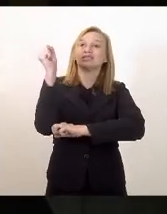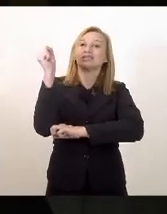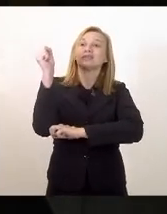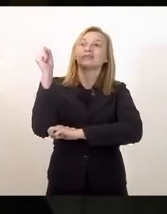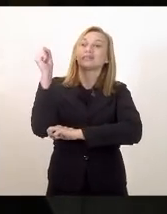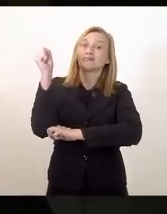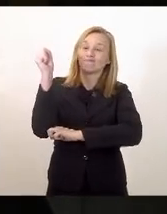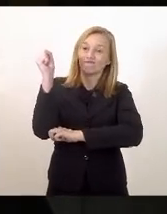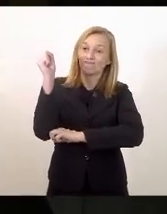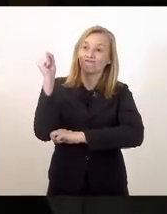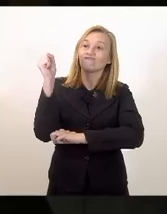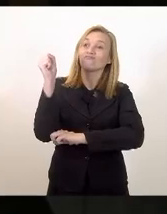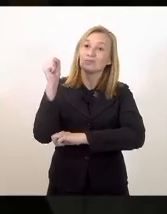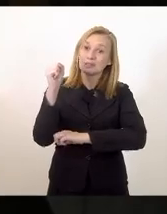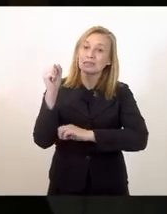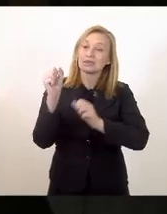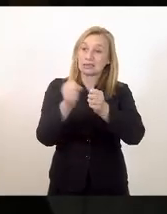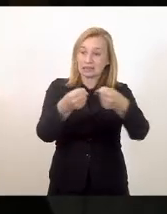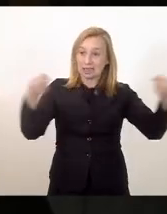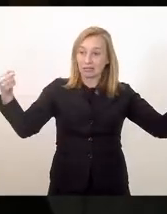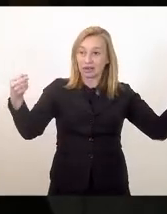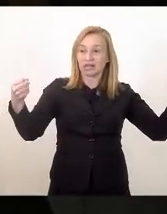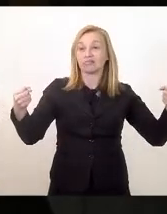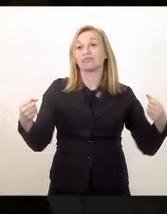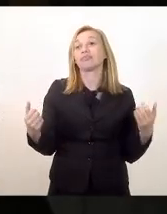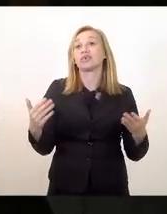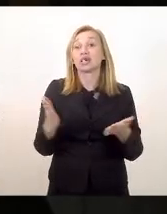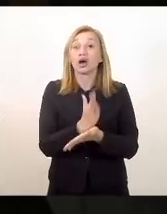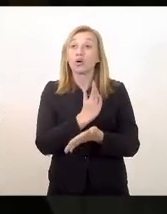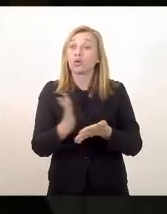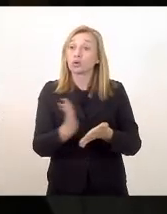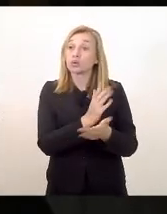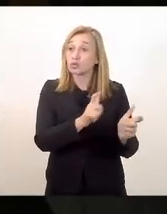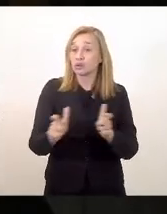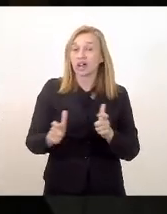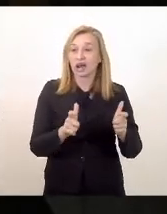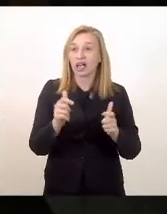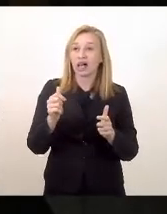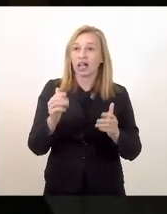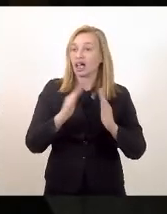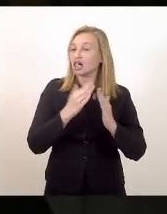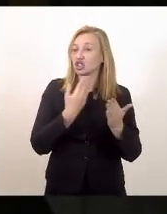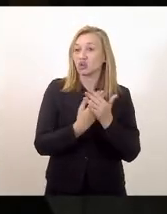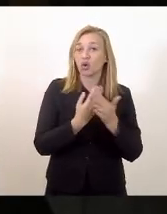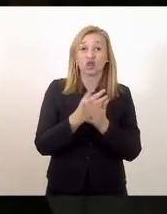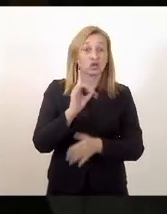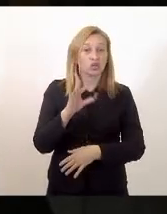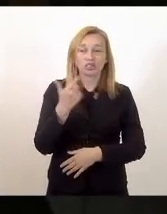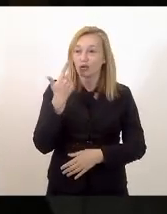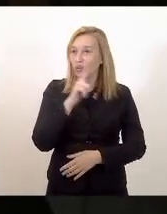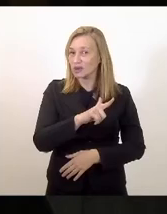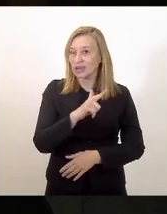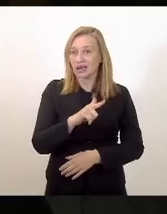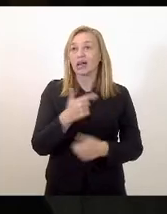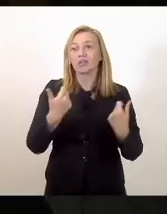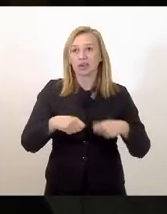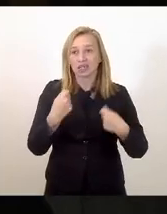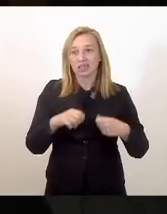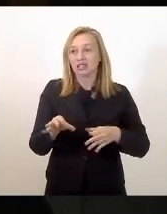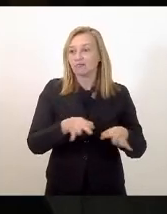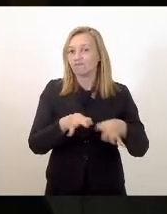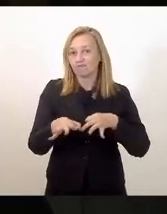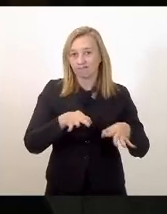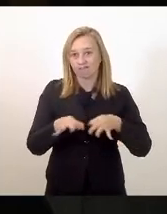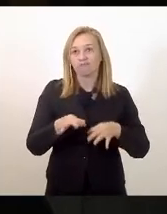feito. E, em muitos casos, as escolas não têm condições de fazer isso sozinhas. Precisam de